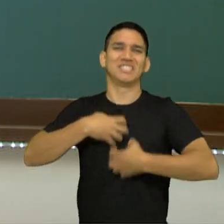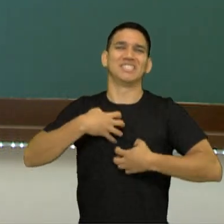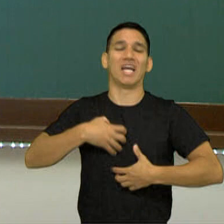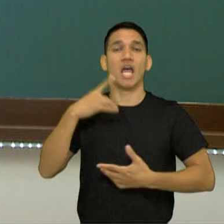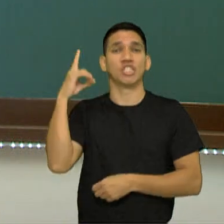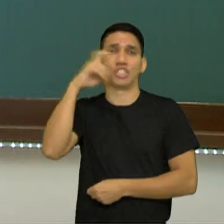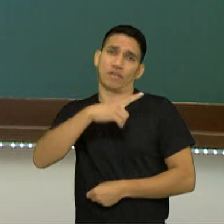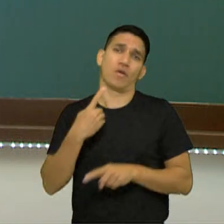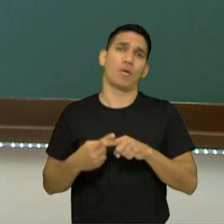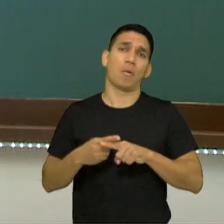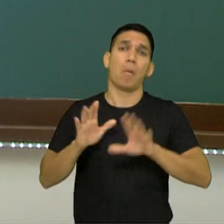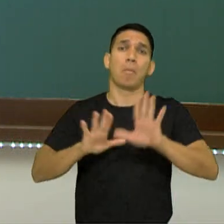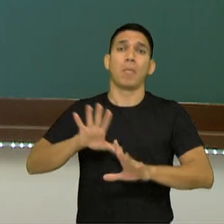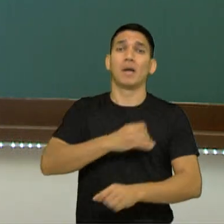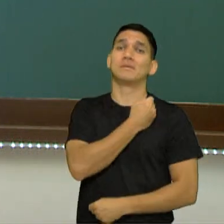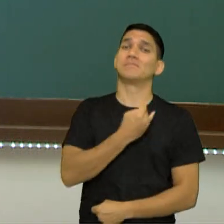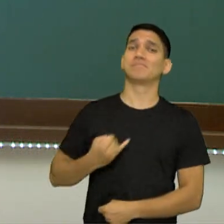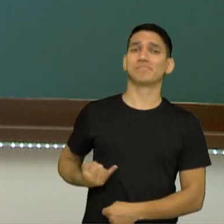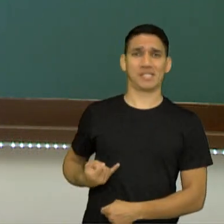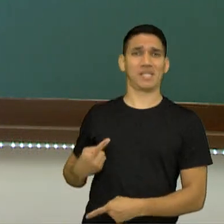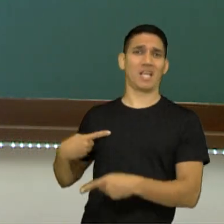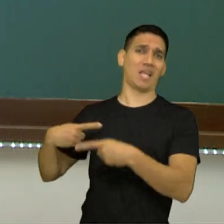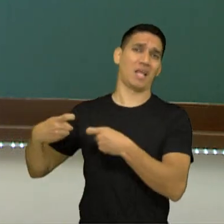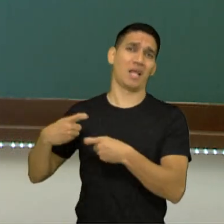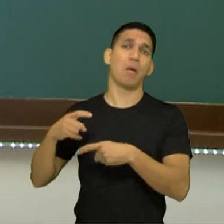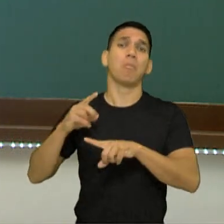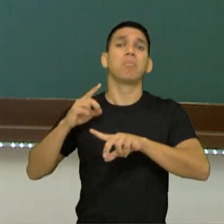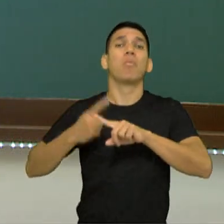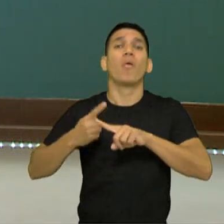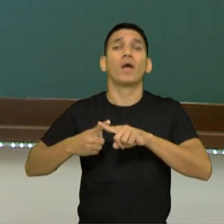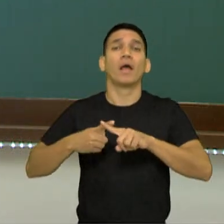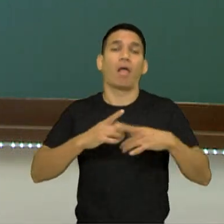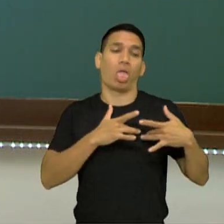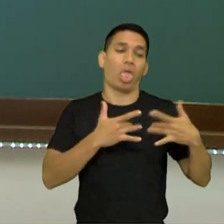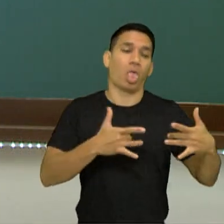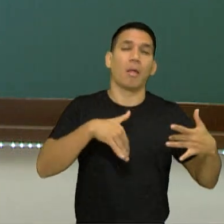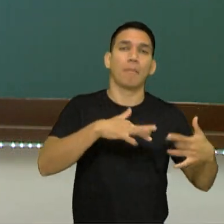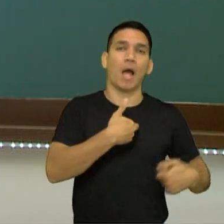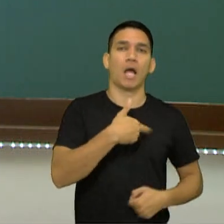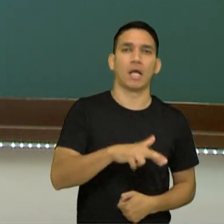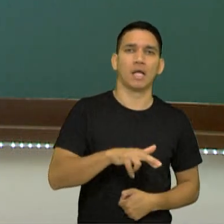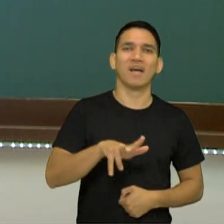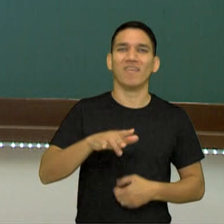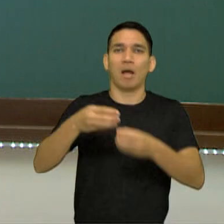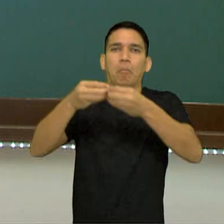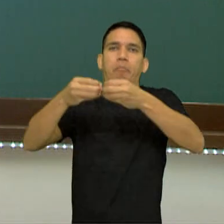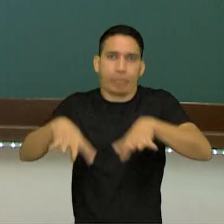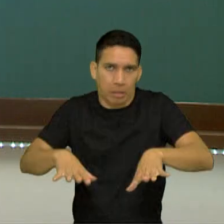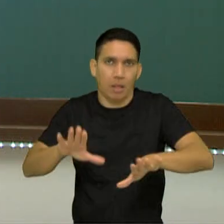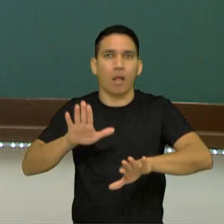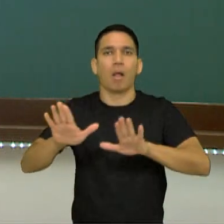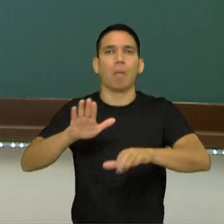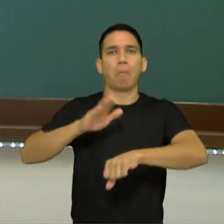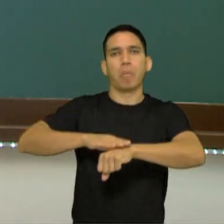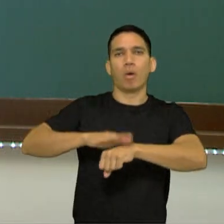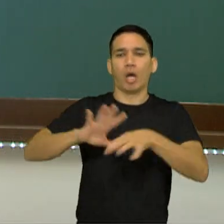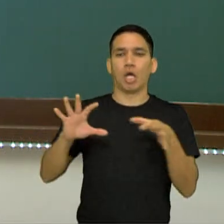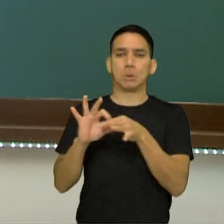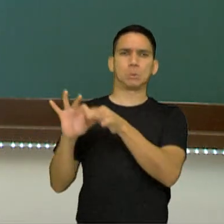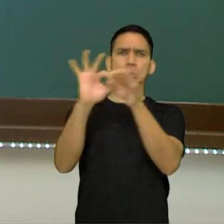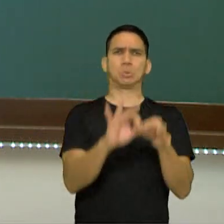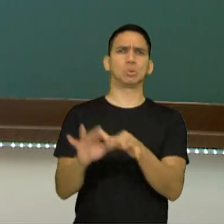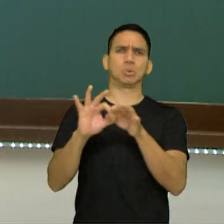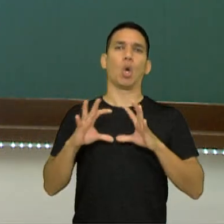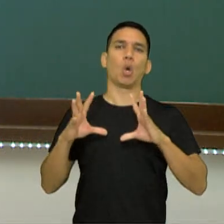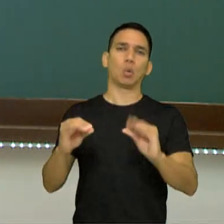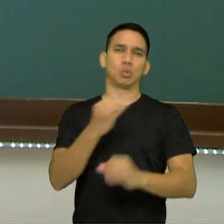até o nome já diz, né? Ele era muito piedoso, ele vai se dedicar mais à religião. E isso vai prejudicar, então, vai ter uma dificuldade de manter a unidade